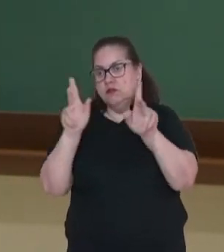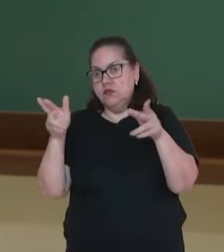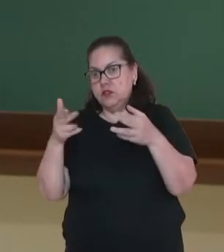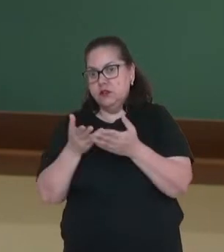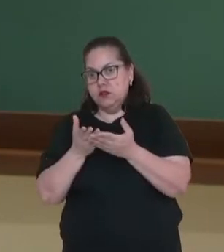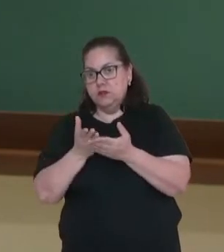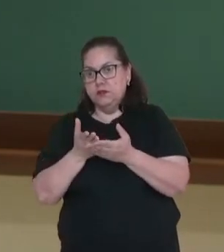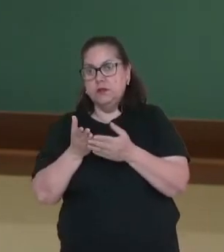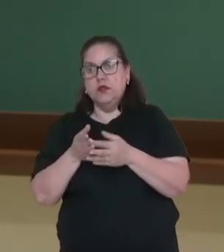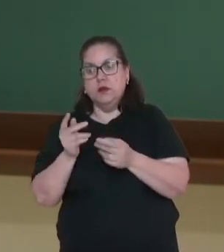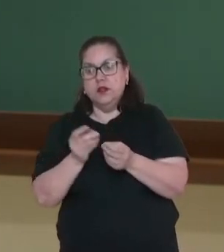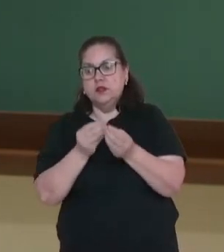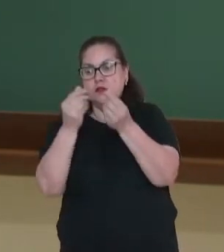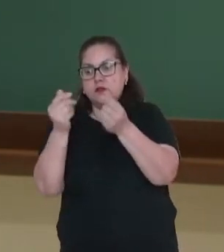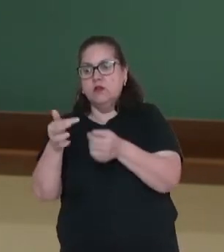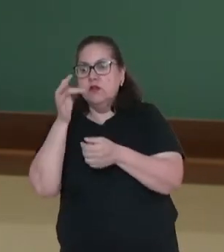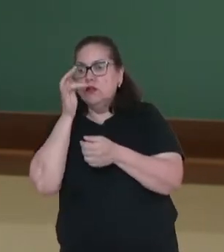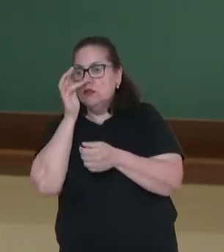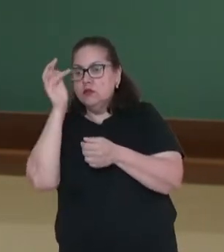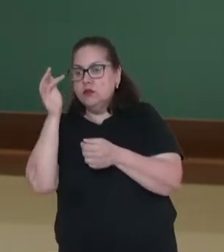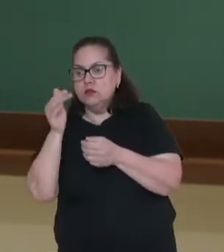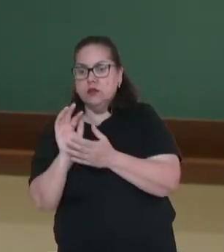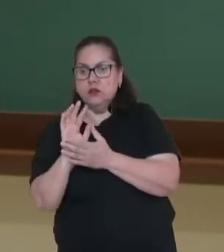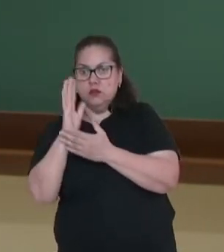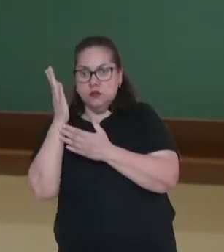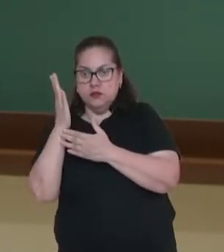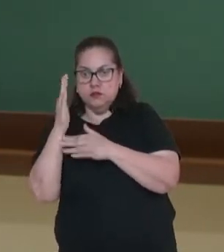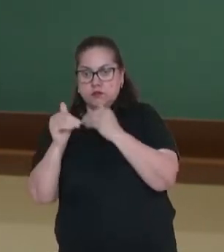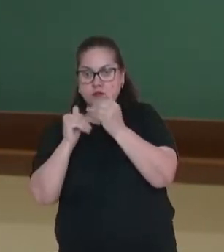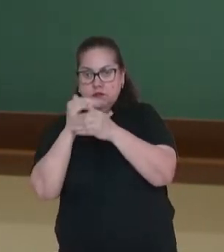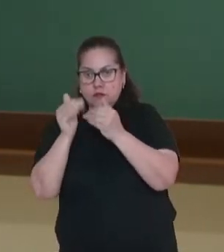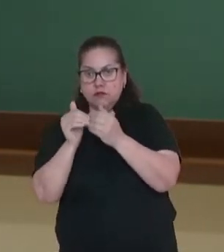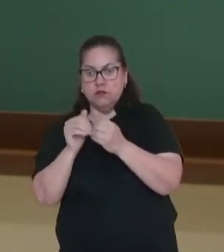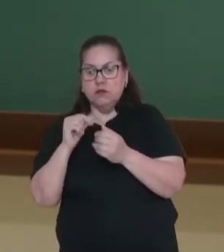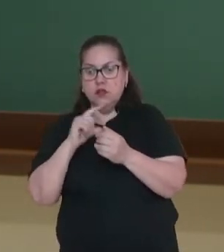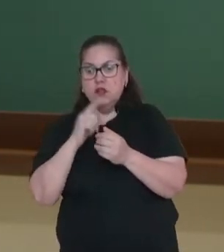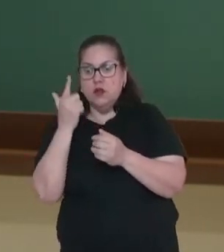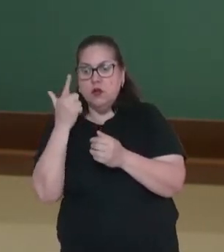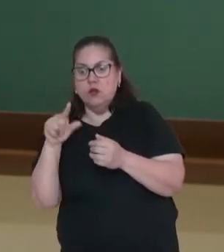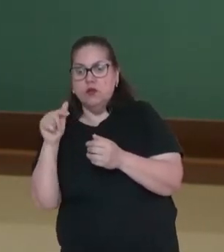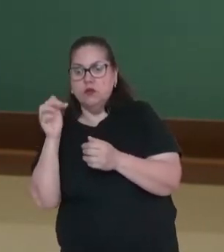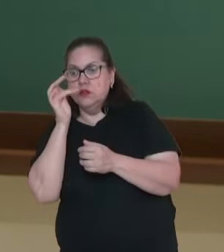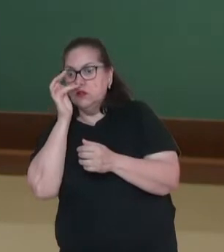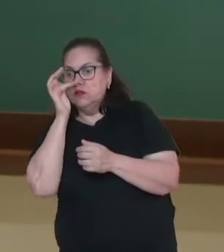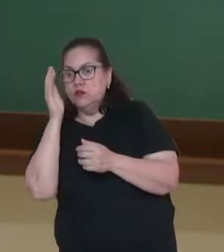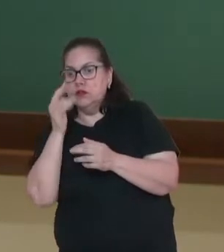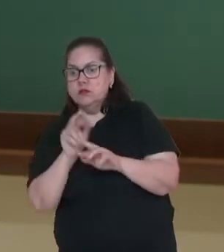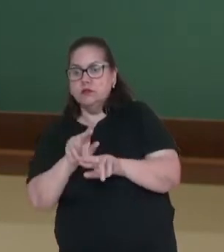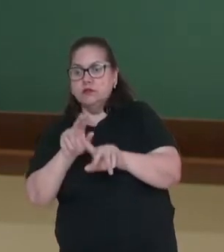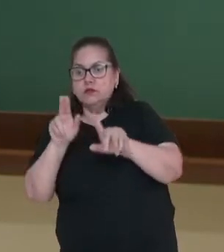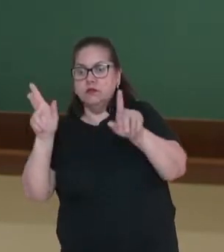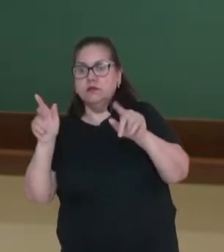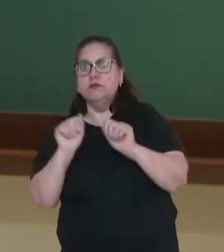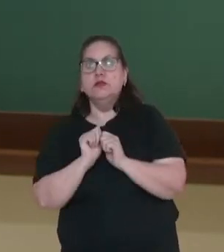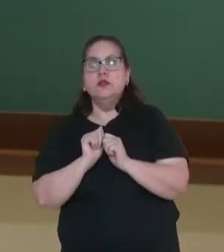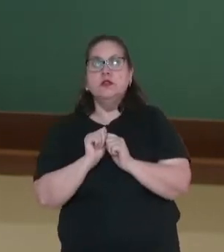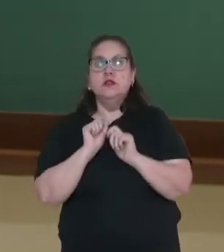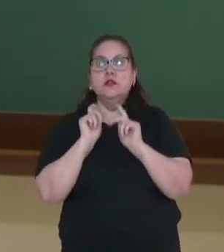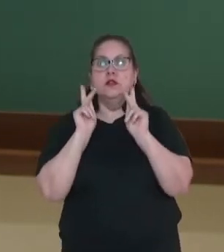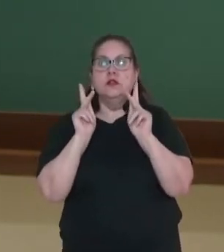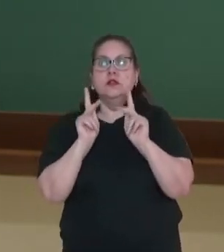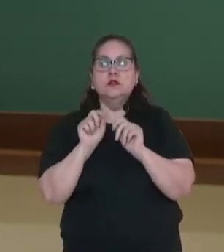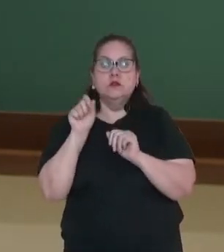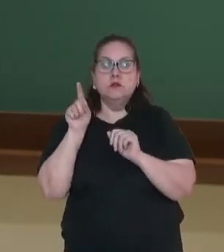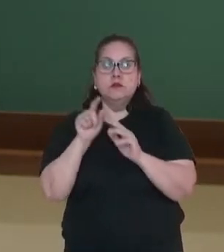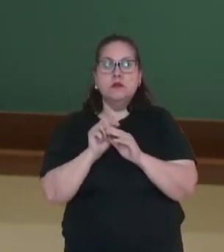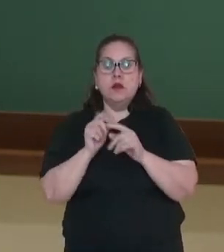obviamente, para essa planta aqui, para acontecer a reprodução e assim termos essa variabilidade genética, ok? Isso